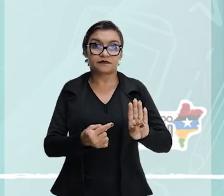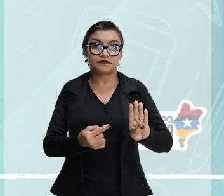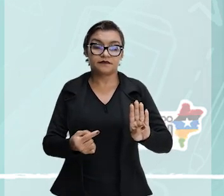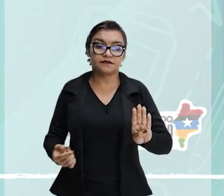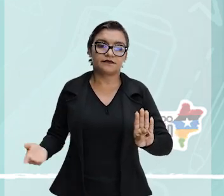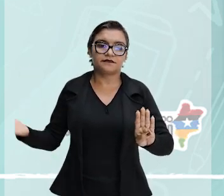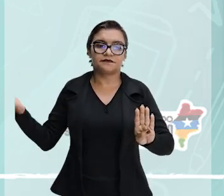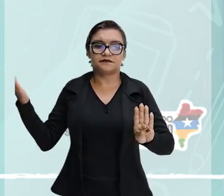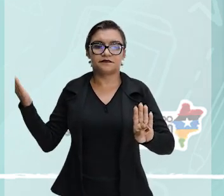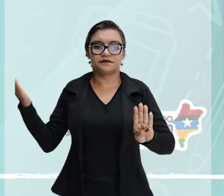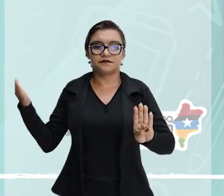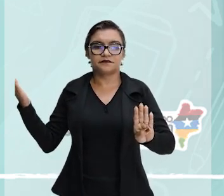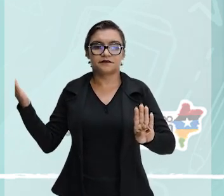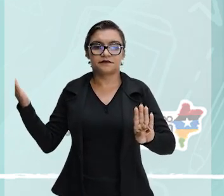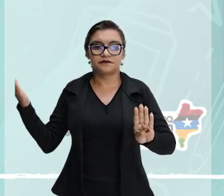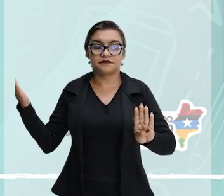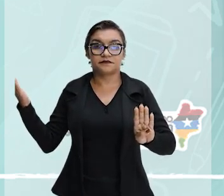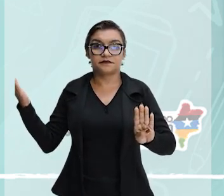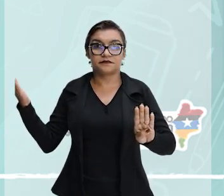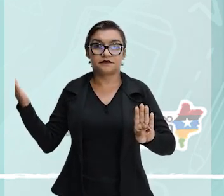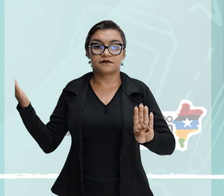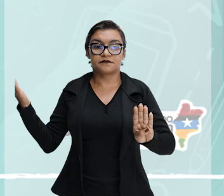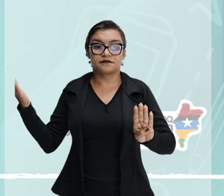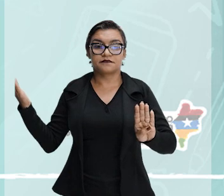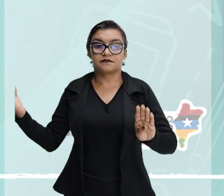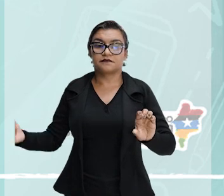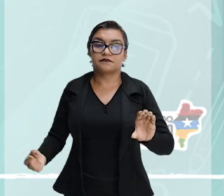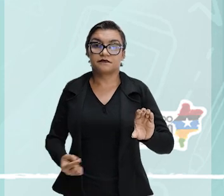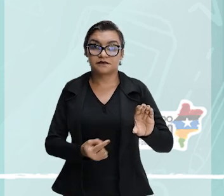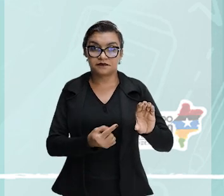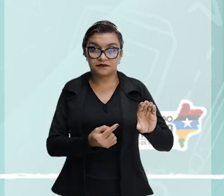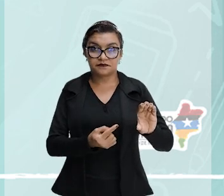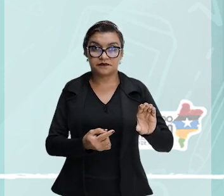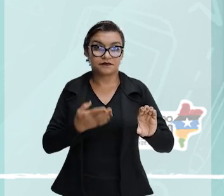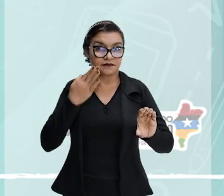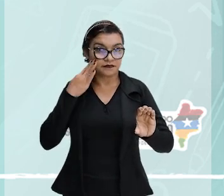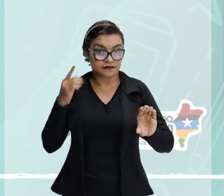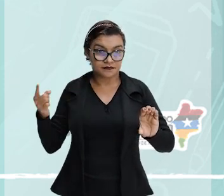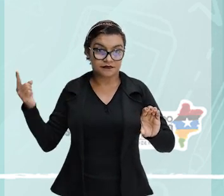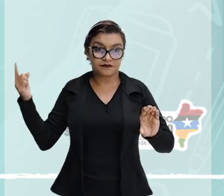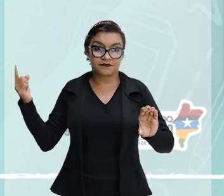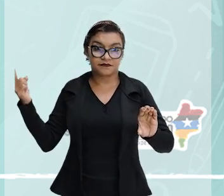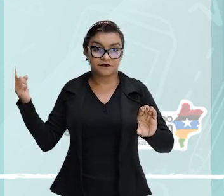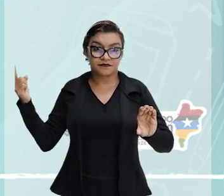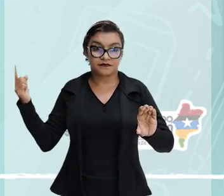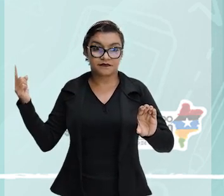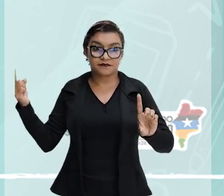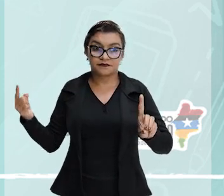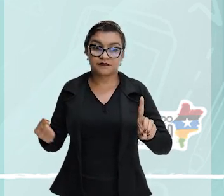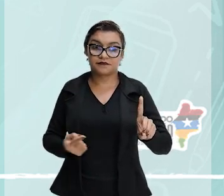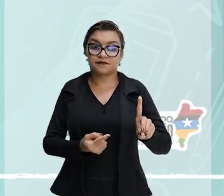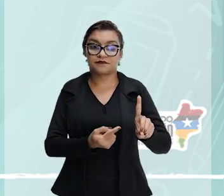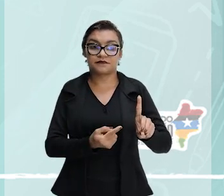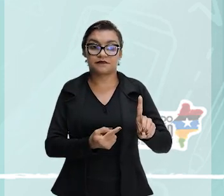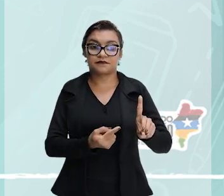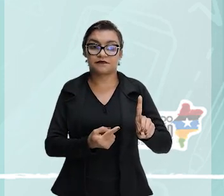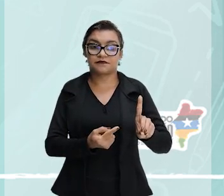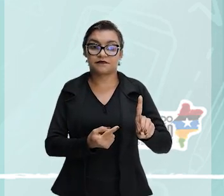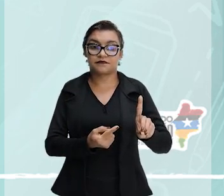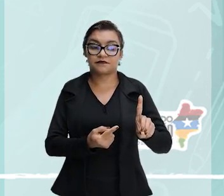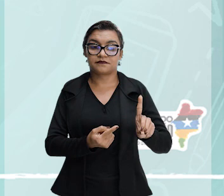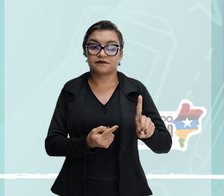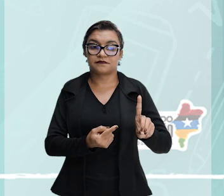indução, aterramento e eletroscópio. Letra C, atrito, contato e indução. Letra D,